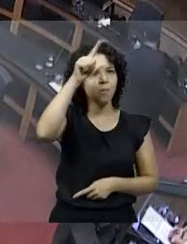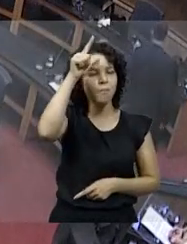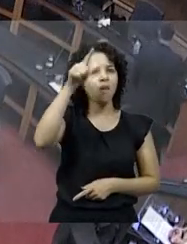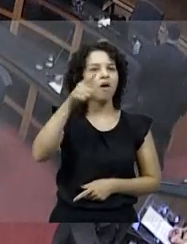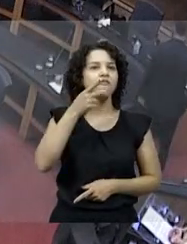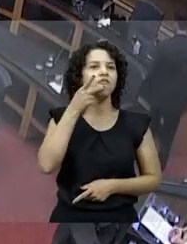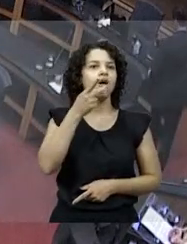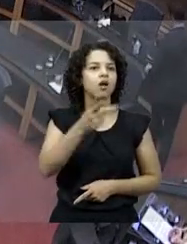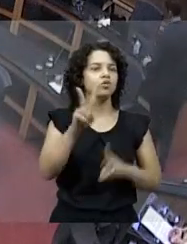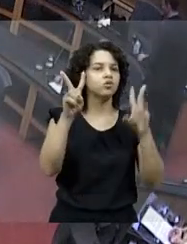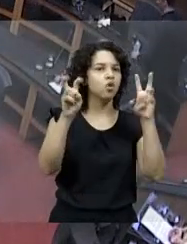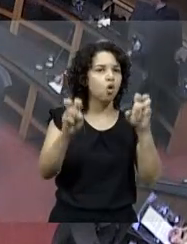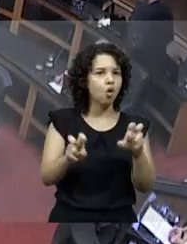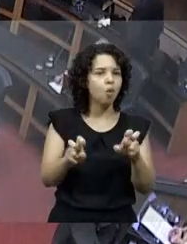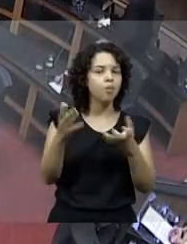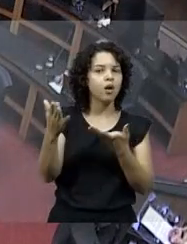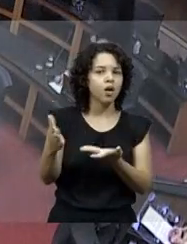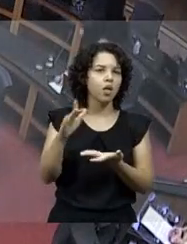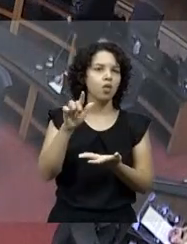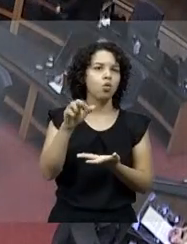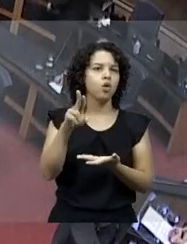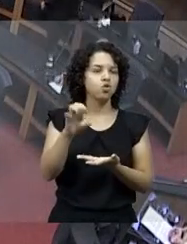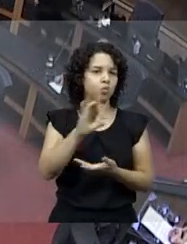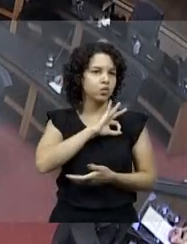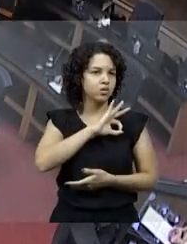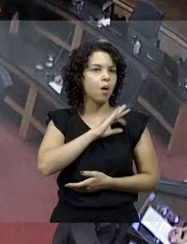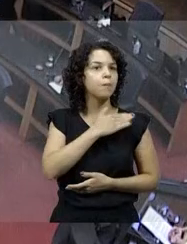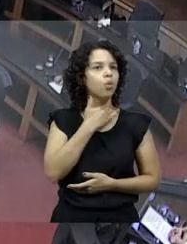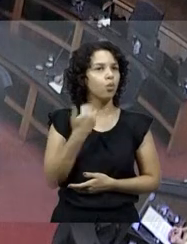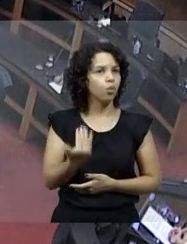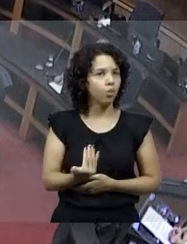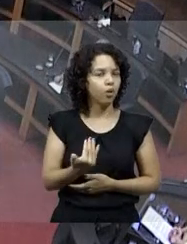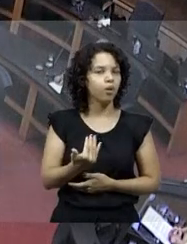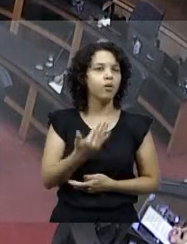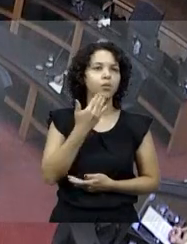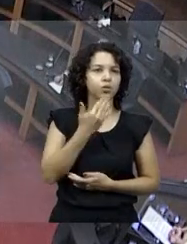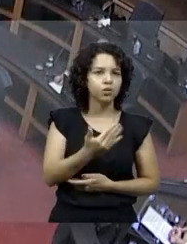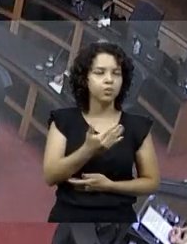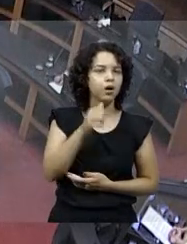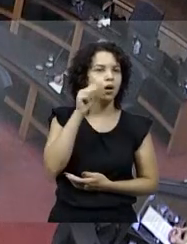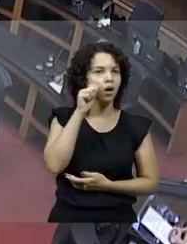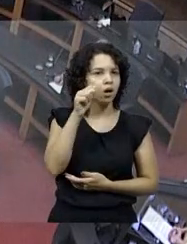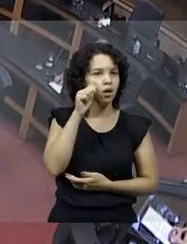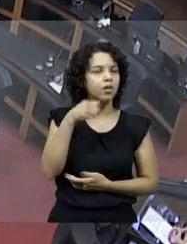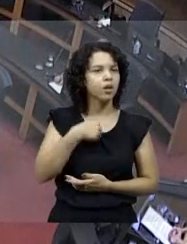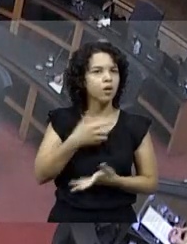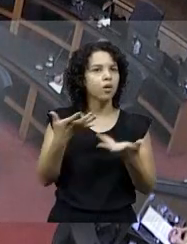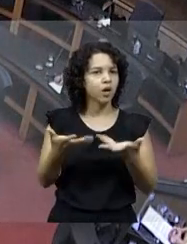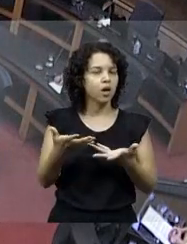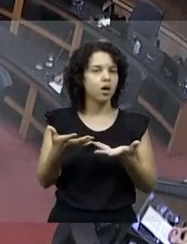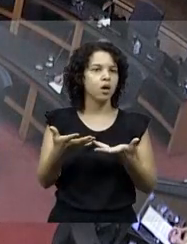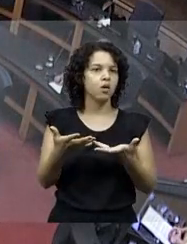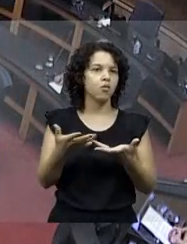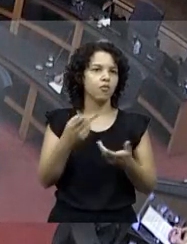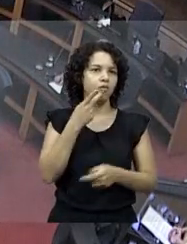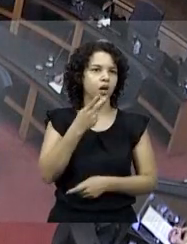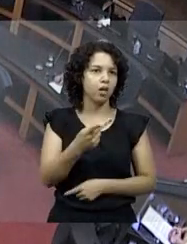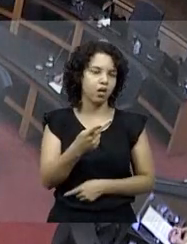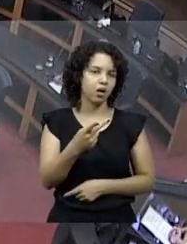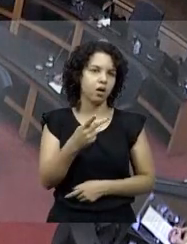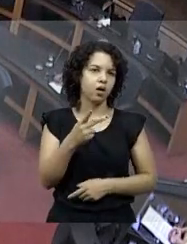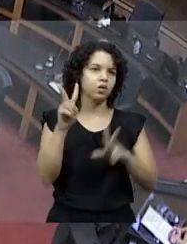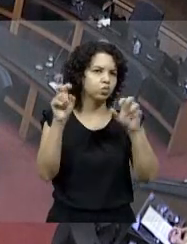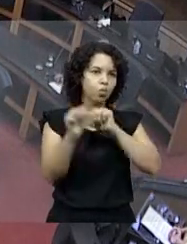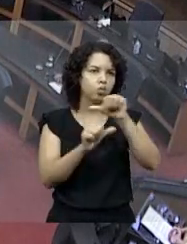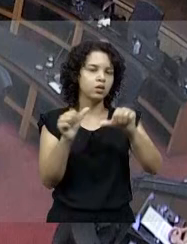do policial Luiz Fernando e até pedi para a Ana a oportunidade de poder falar antes dela para a gente não mudar de assunto. Eu queria só